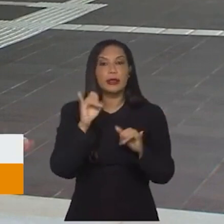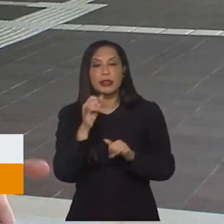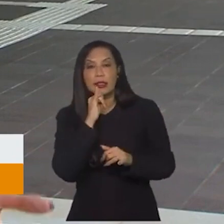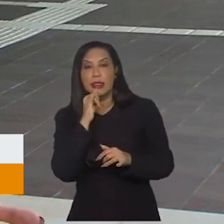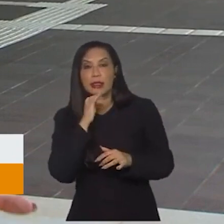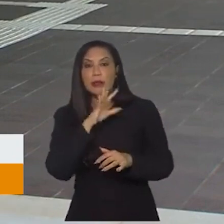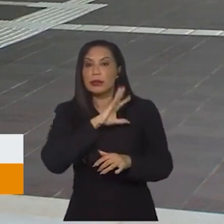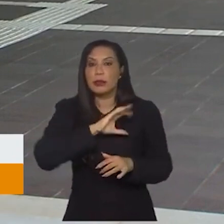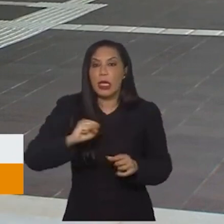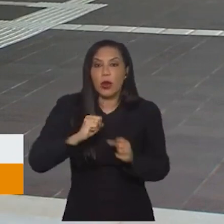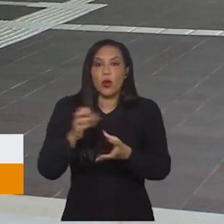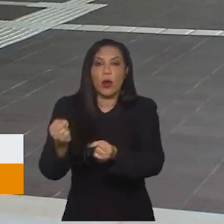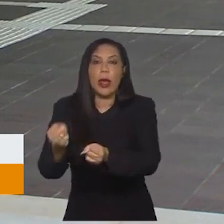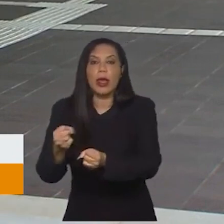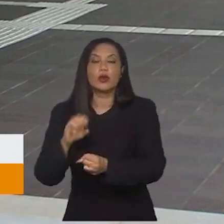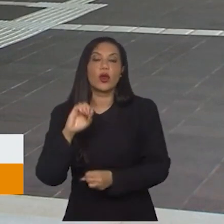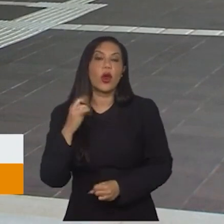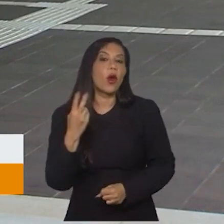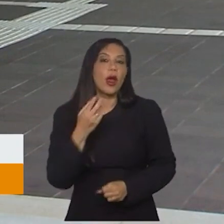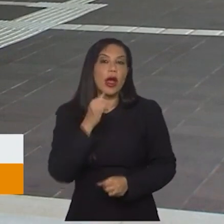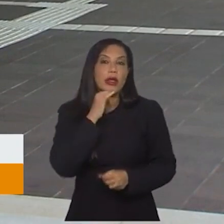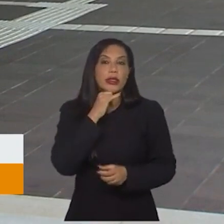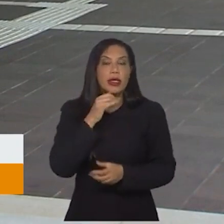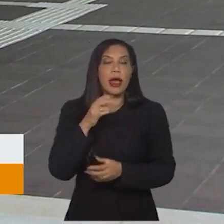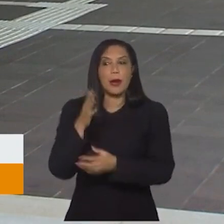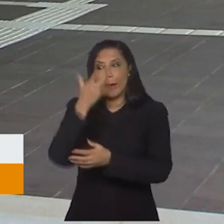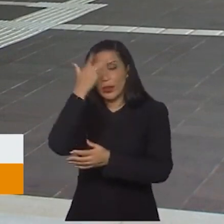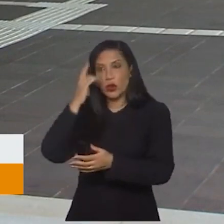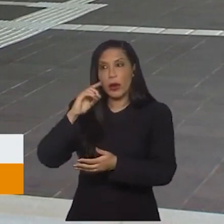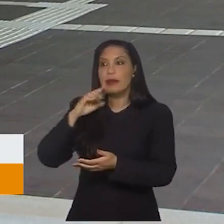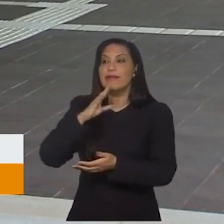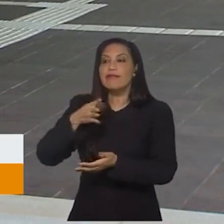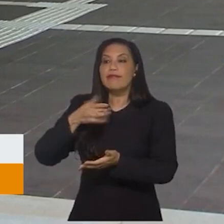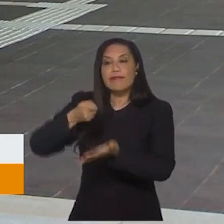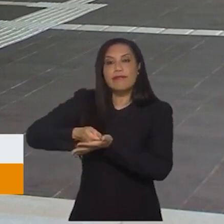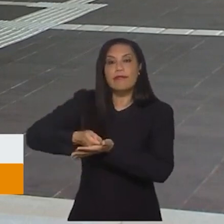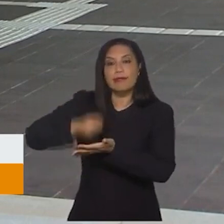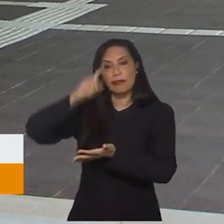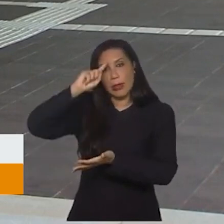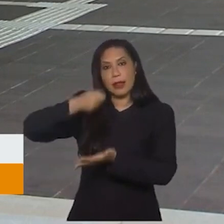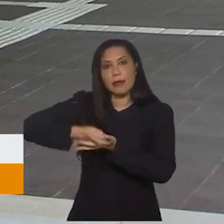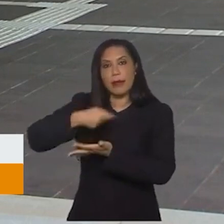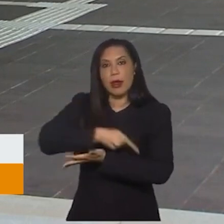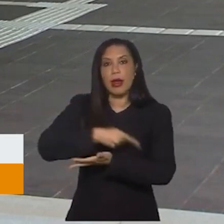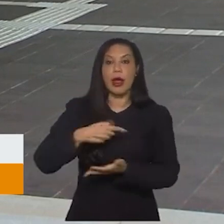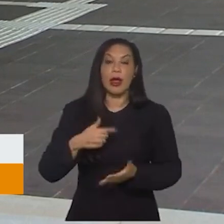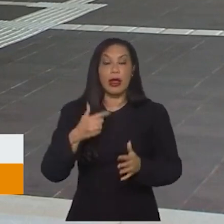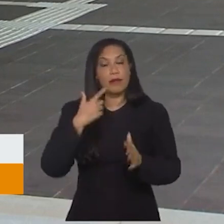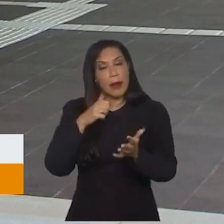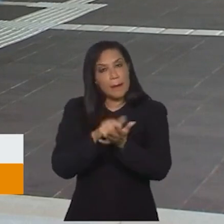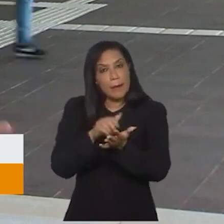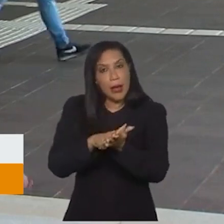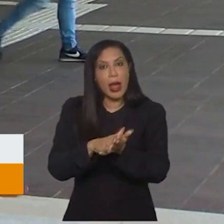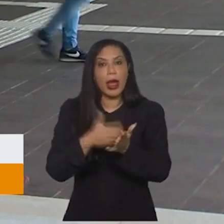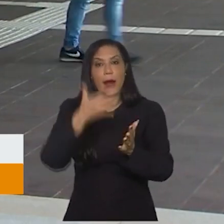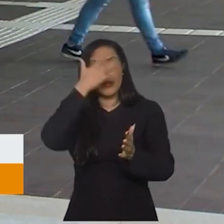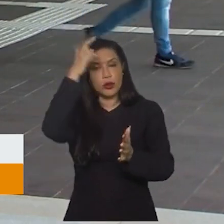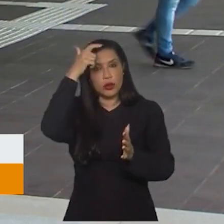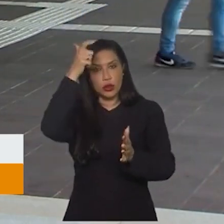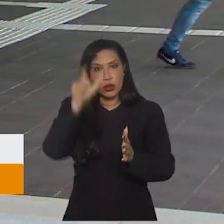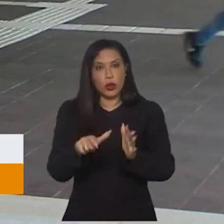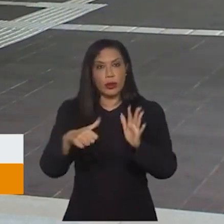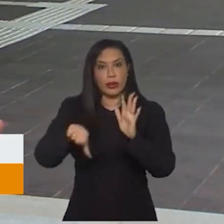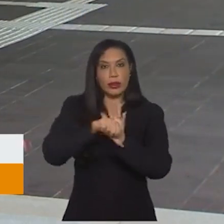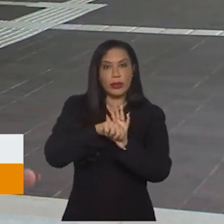sequestro relâmpago ou extorsão, por exemplo. Isso vai ficar marcado na conta usada pelo criminoso, o que deve impedir que